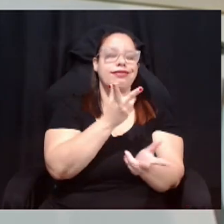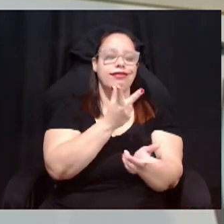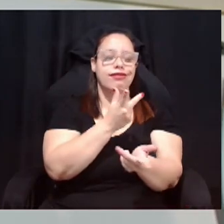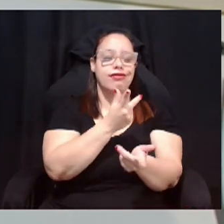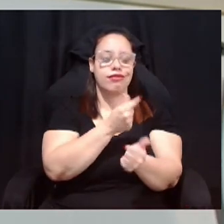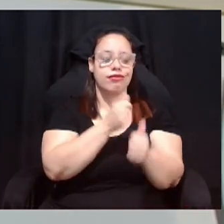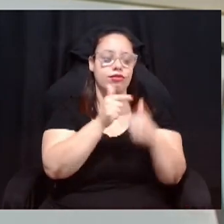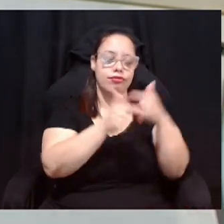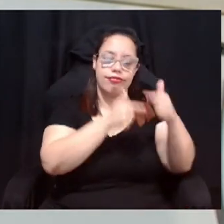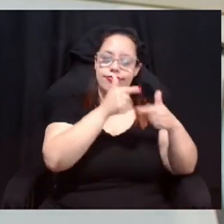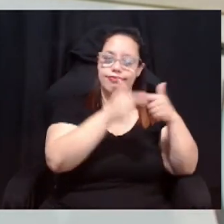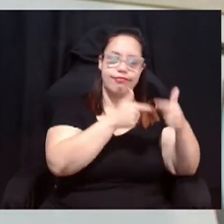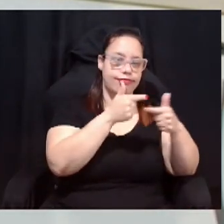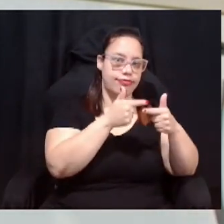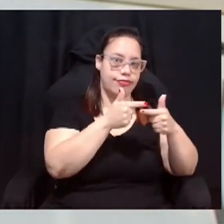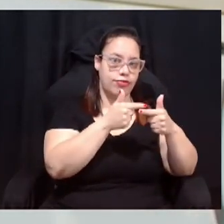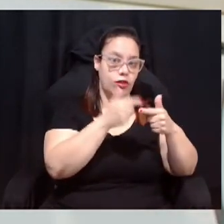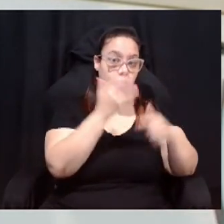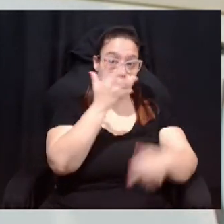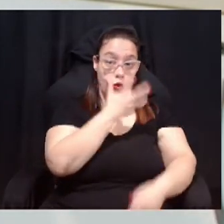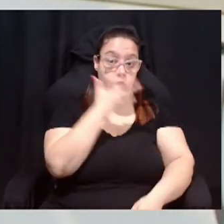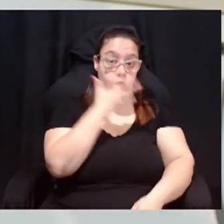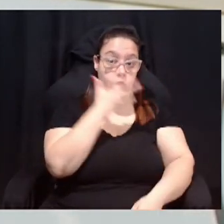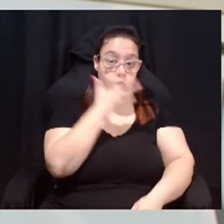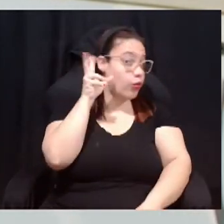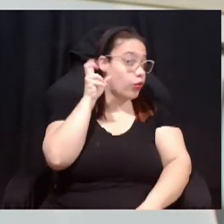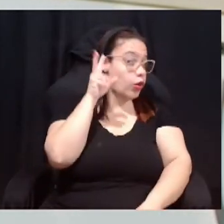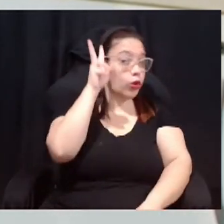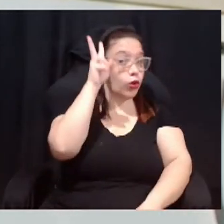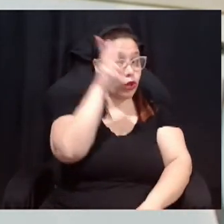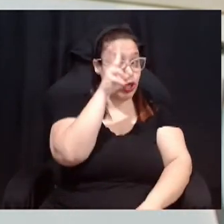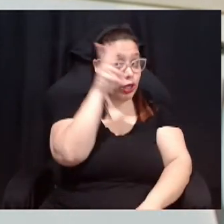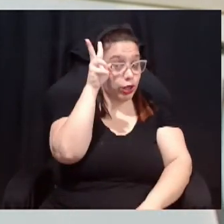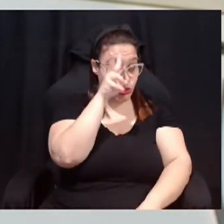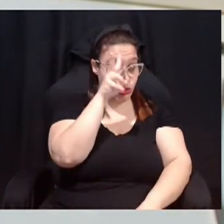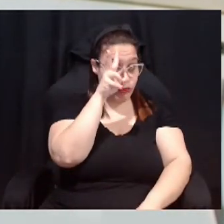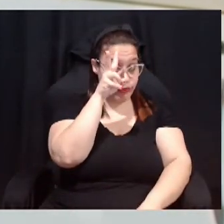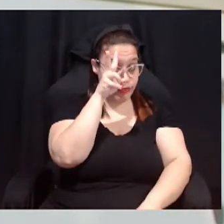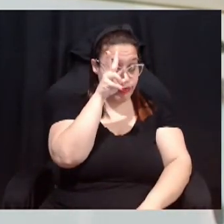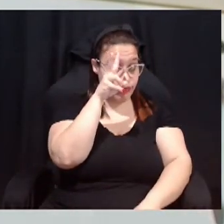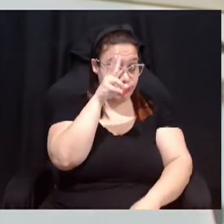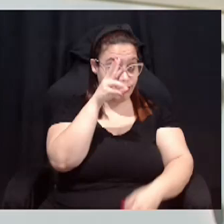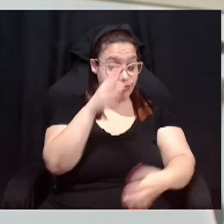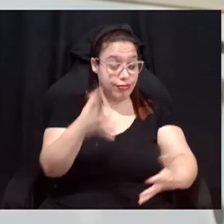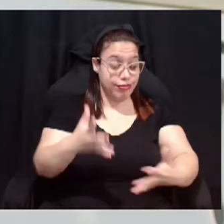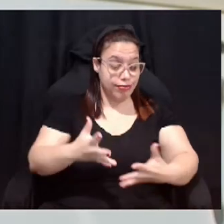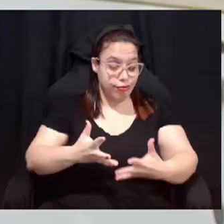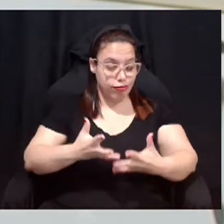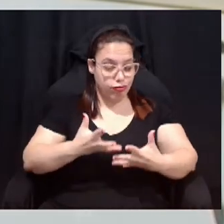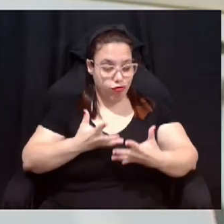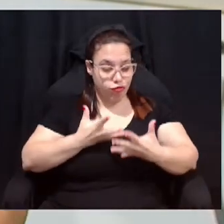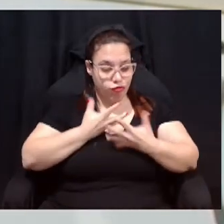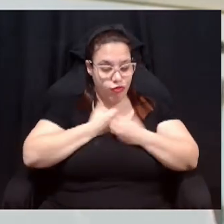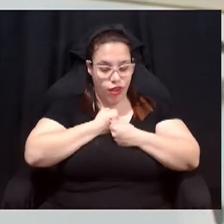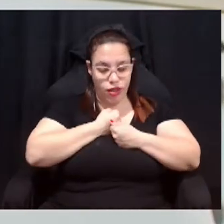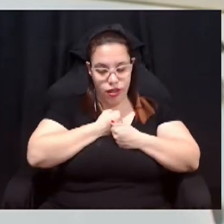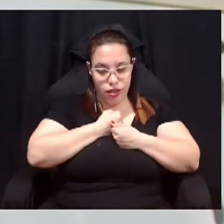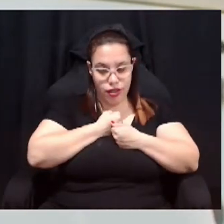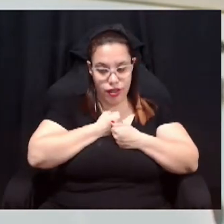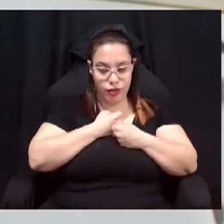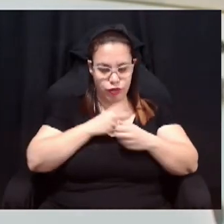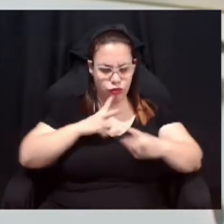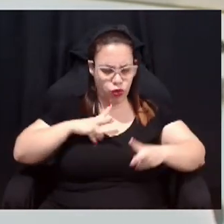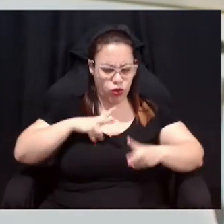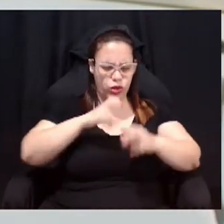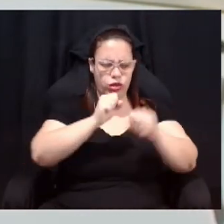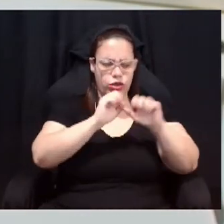que é muito bonita, assim, de ouvir histórias e me nutrir dessas histórias, Sim. né, porque te fortalece e fortalece todo o grupo